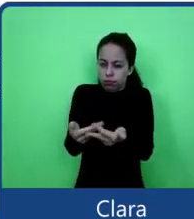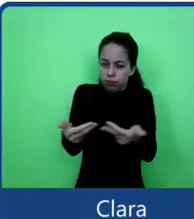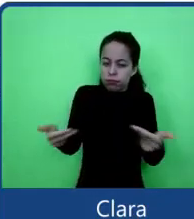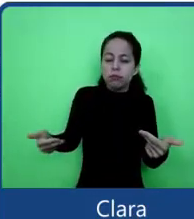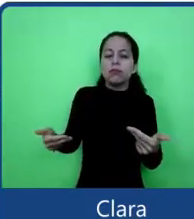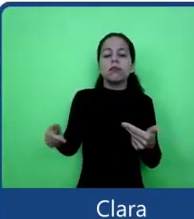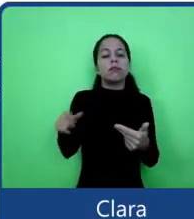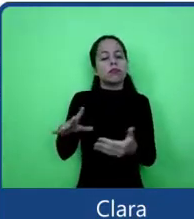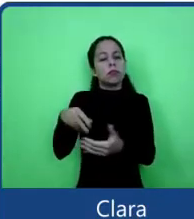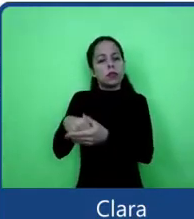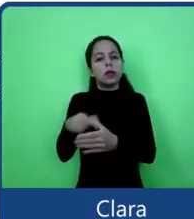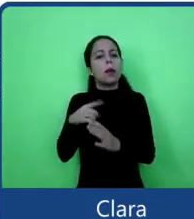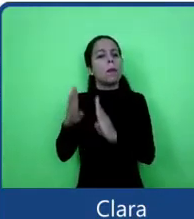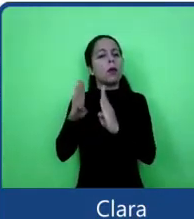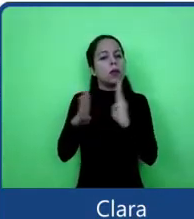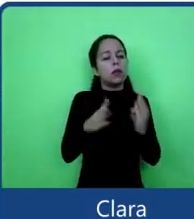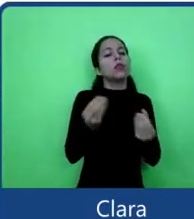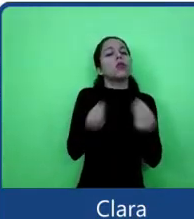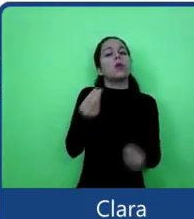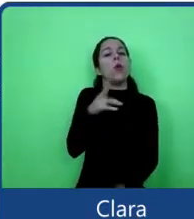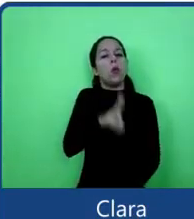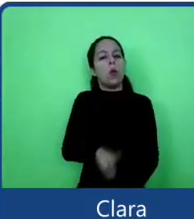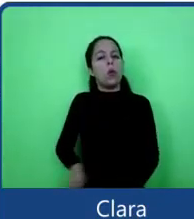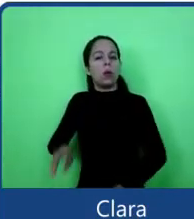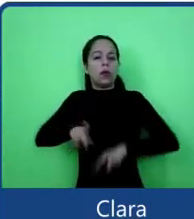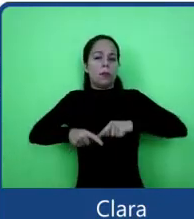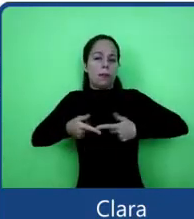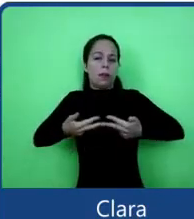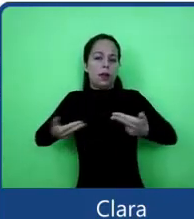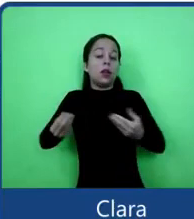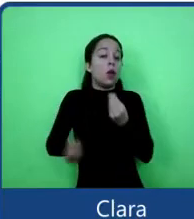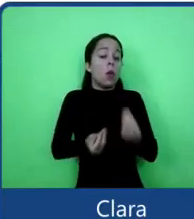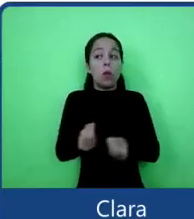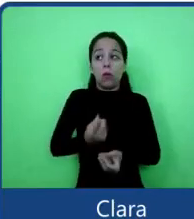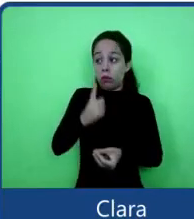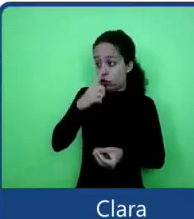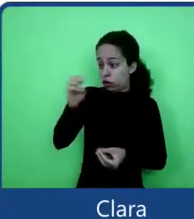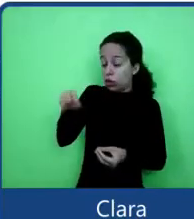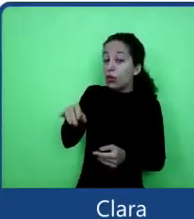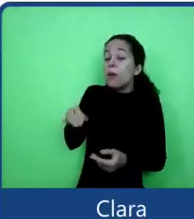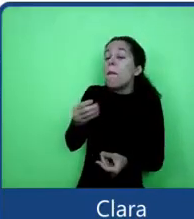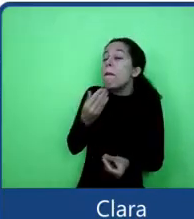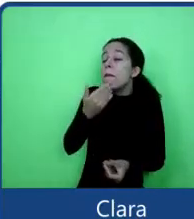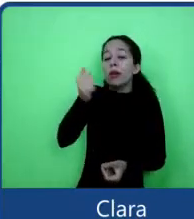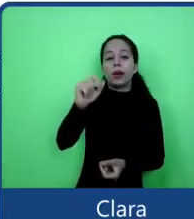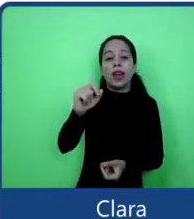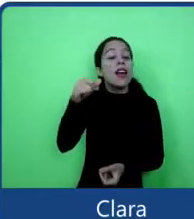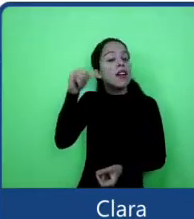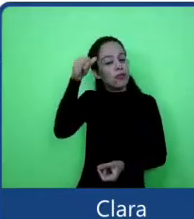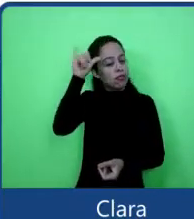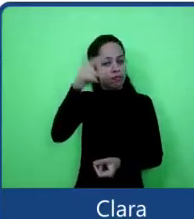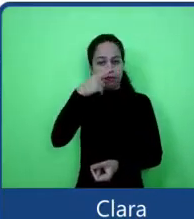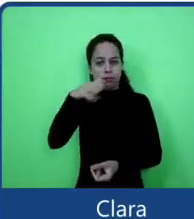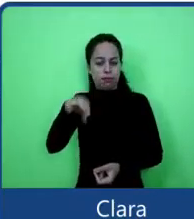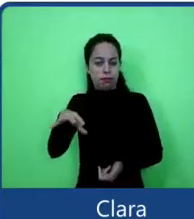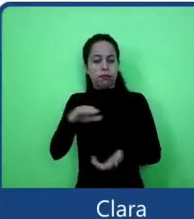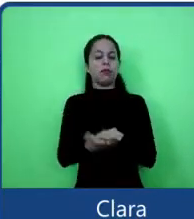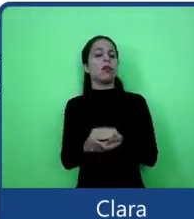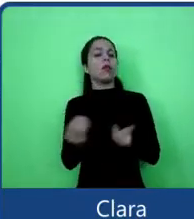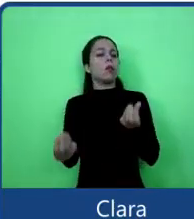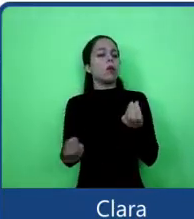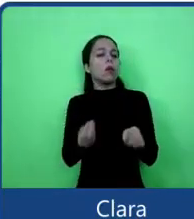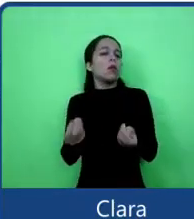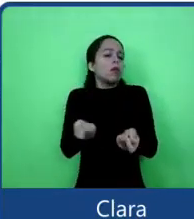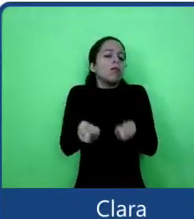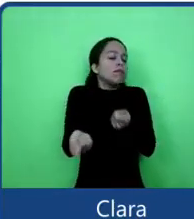processamento, uso e descarte, na verdade, o ideal é que não tenha descarte. Dentro da economia circular, o ideal é que a matéria fique